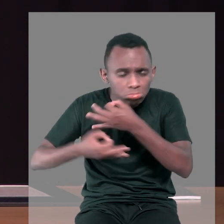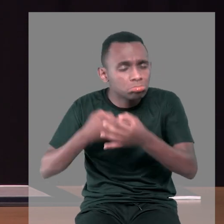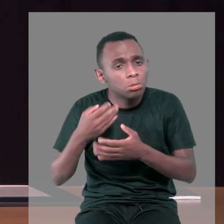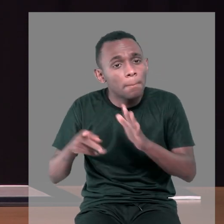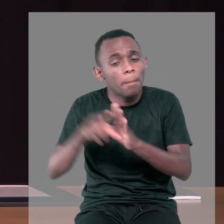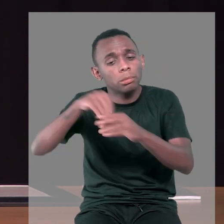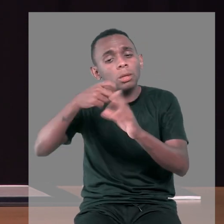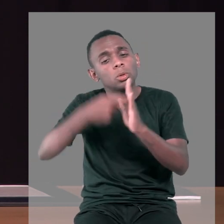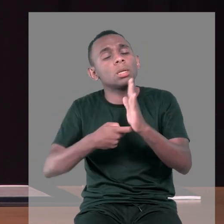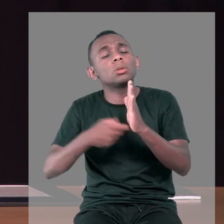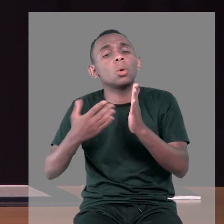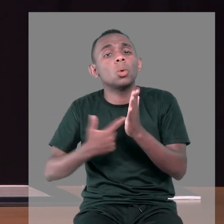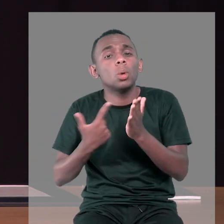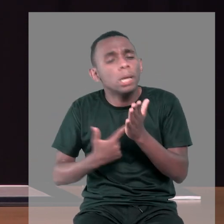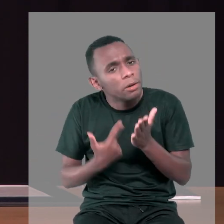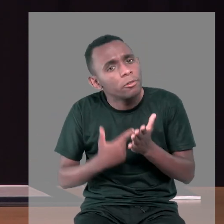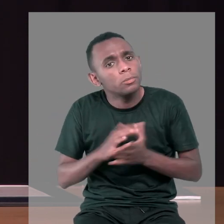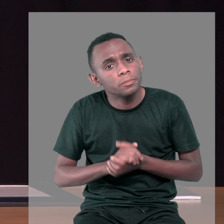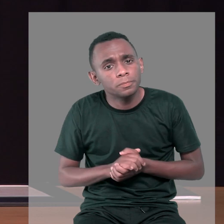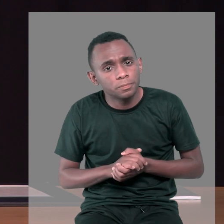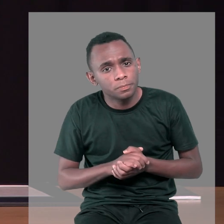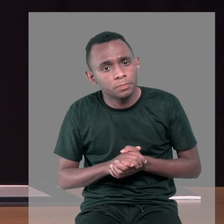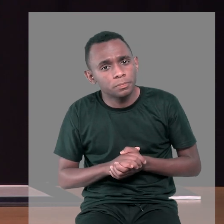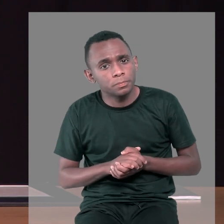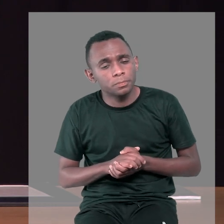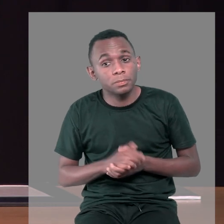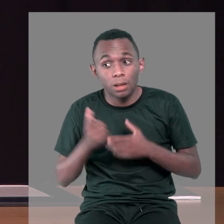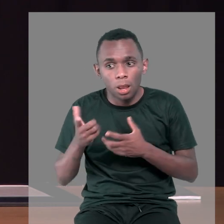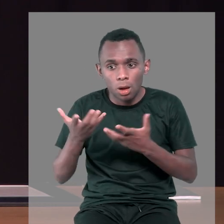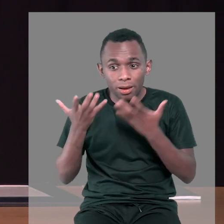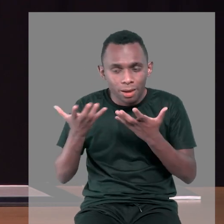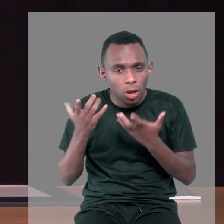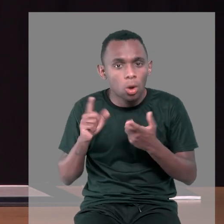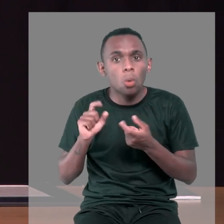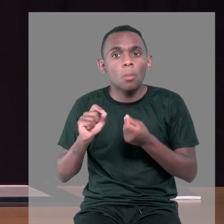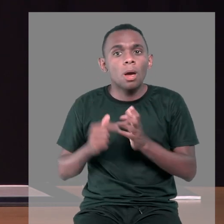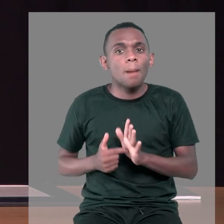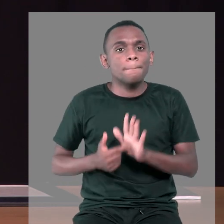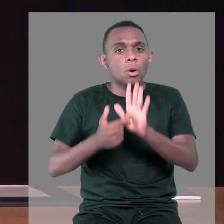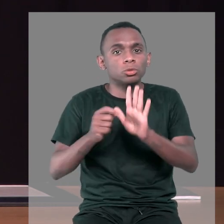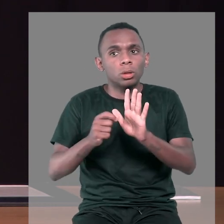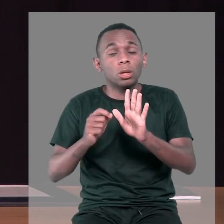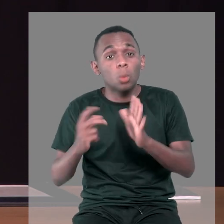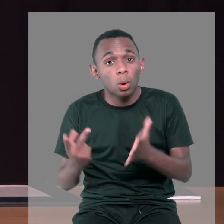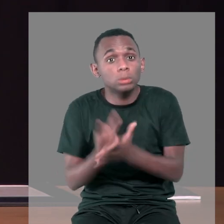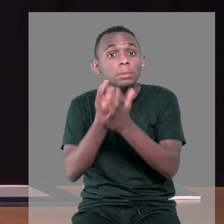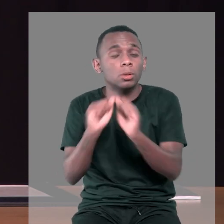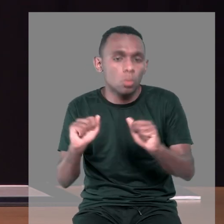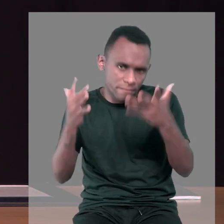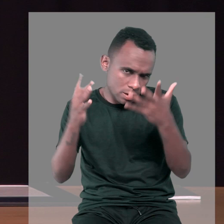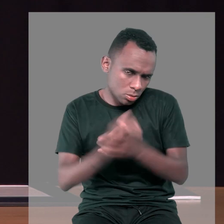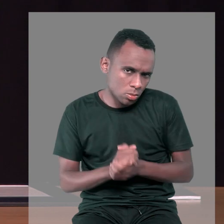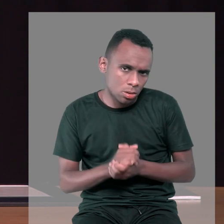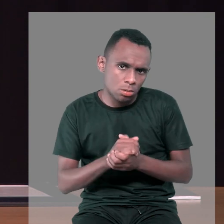livro. Eu acho que ela quer chamar a atenção para o fenômeno,